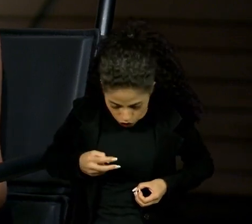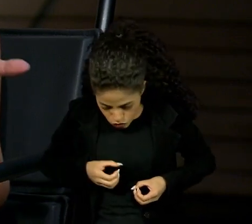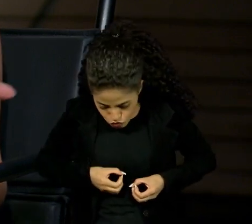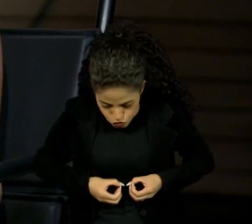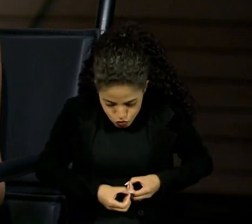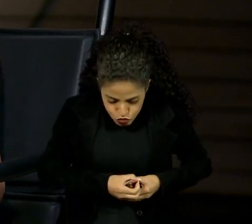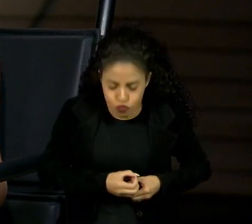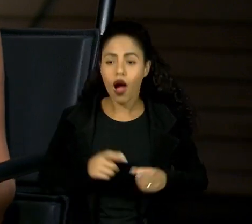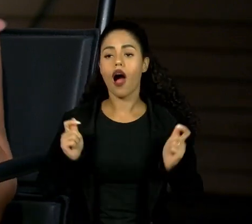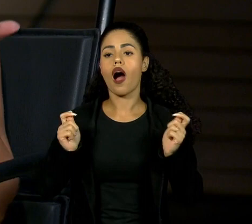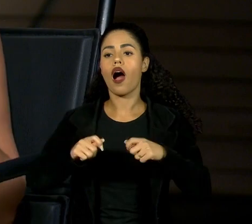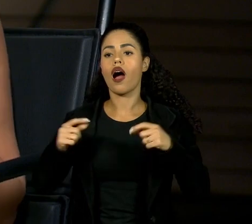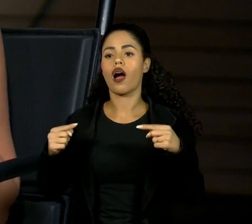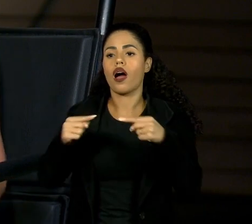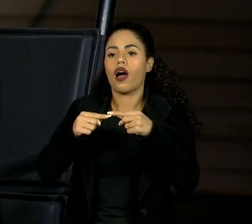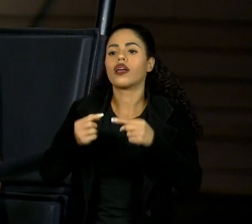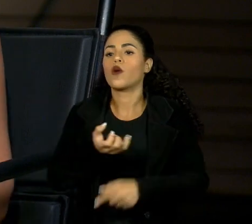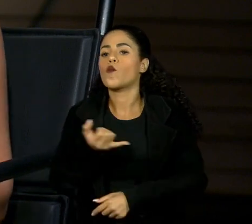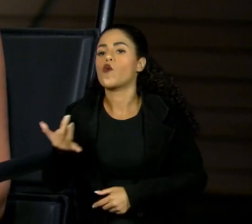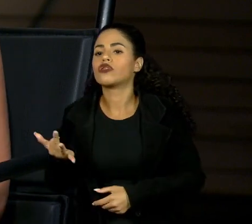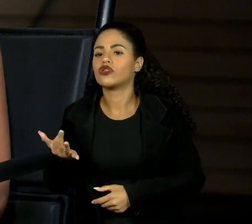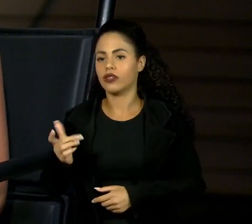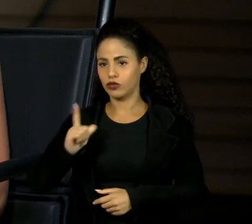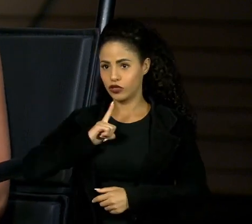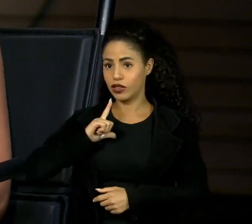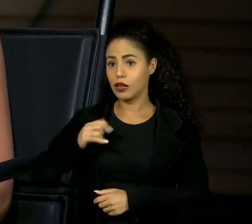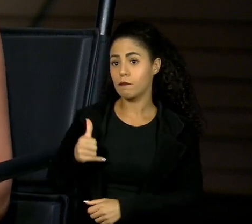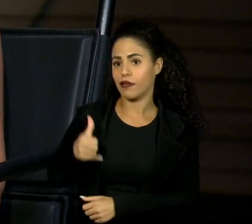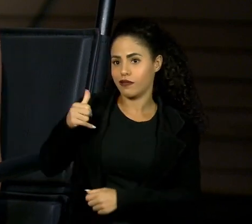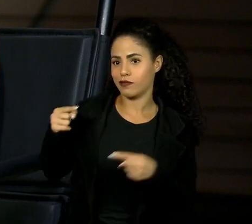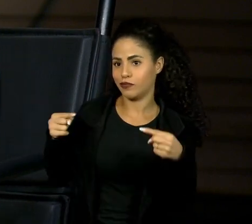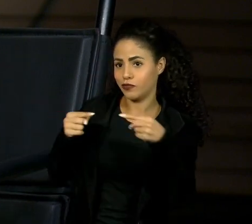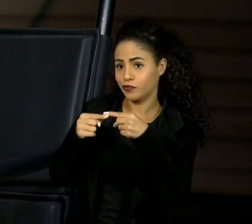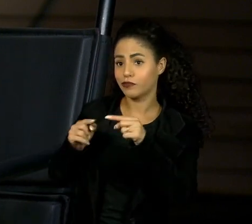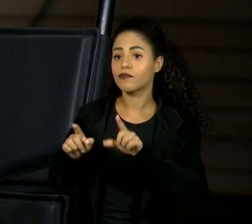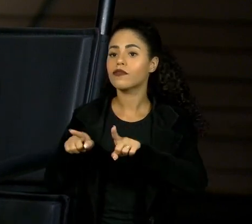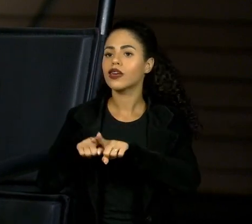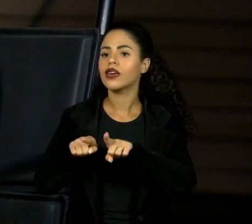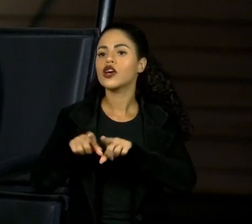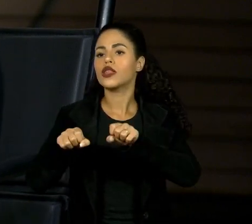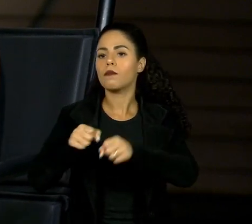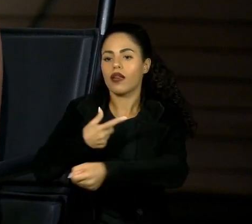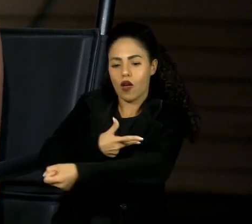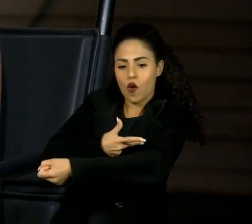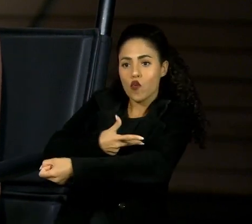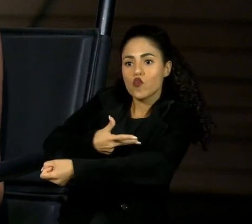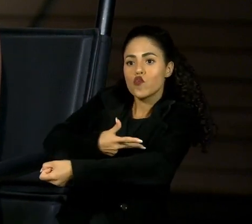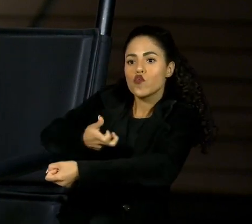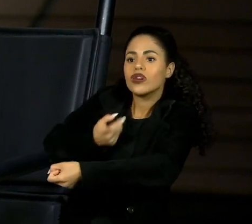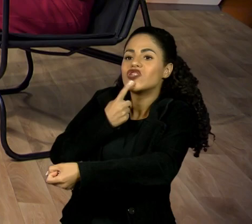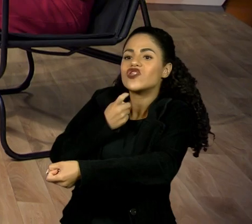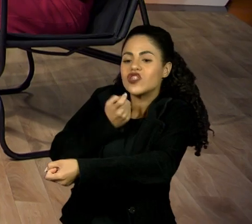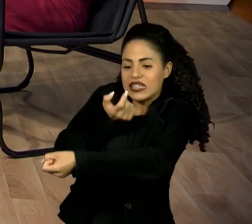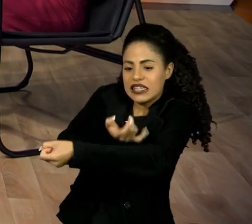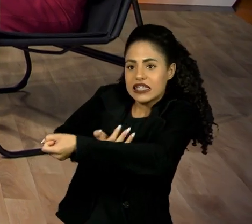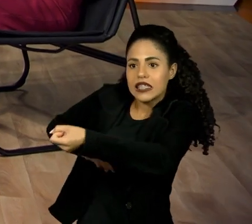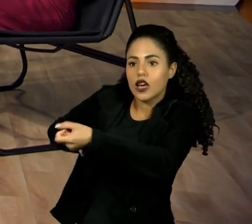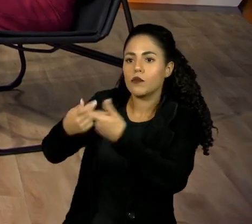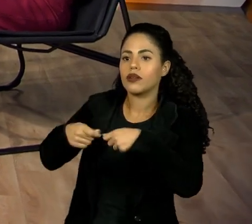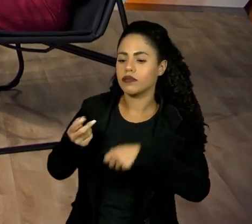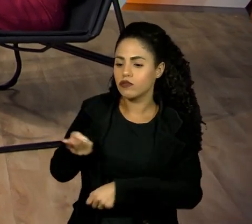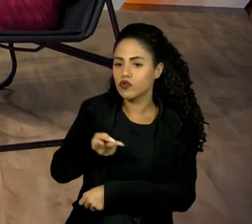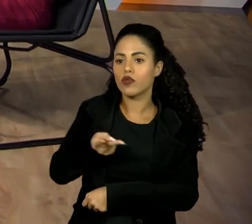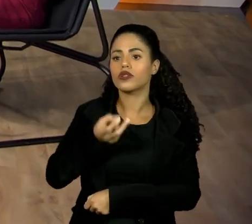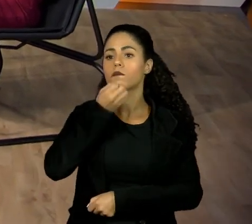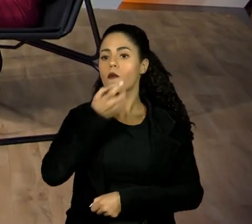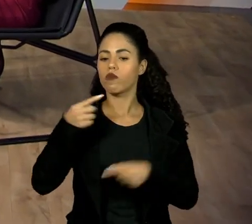qual seria a reserva, o estoque, se está adequado para a idade ou não, e um exame de sangue que chama hormônio antimileriano. Em conjunto, os dois dão uma ideia